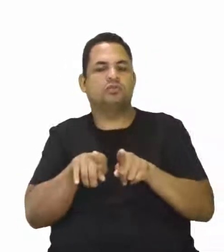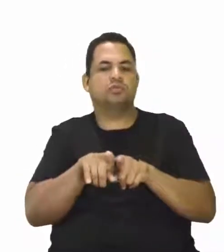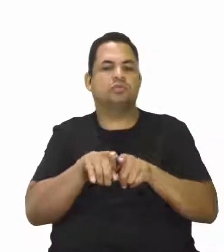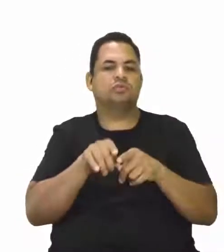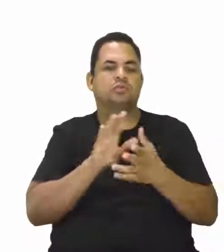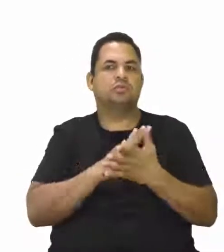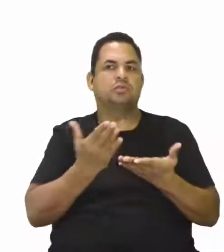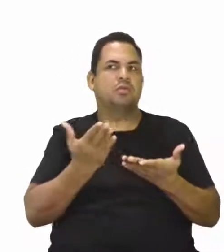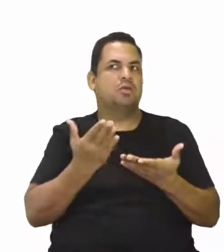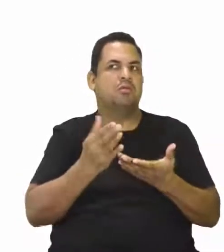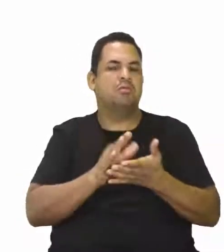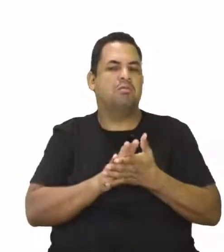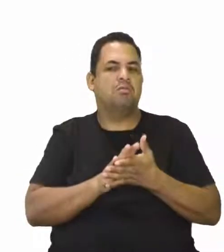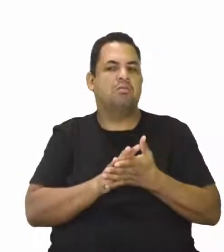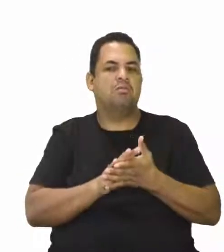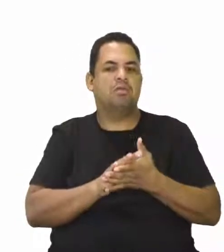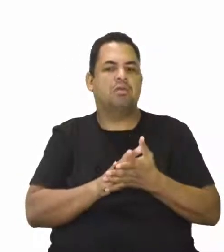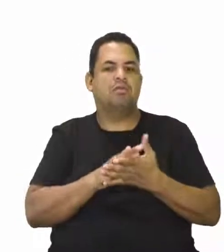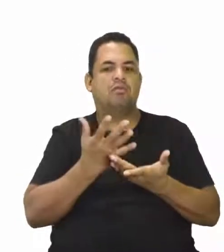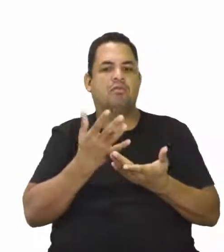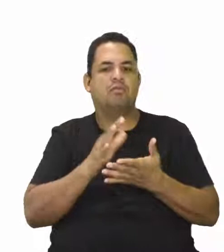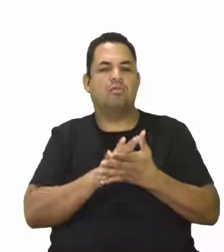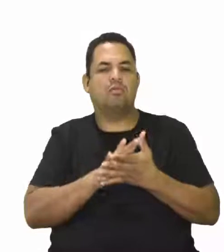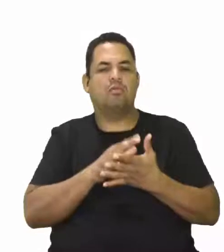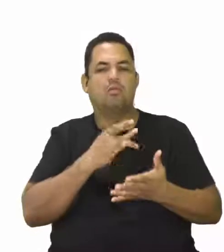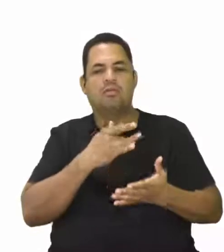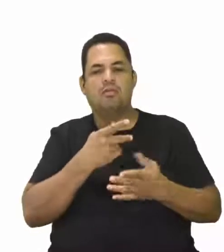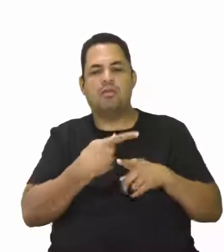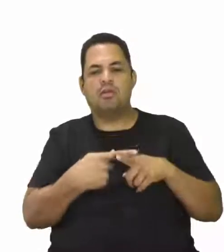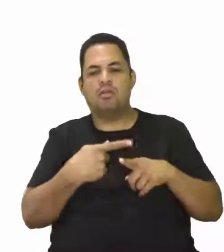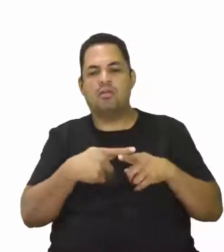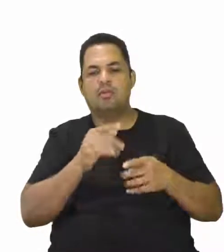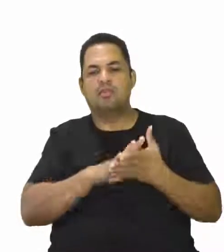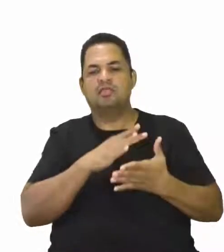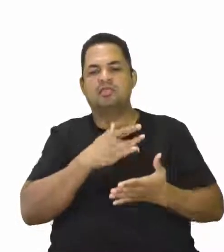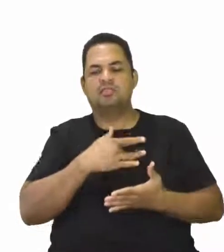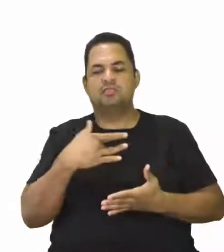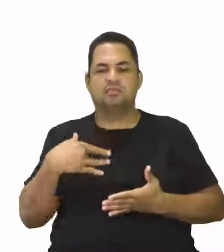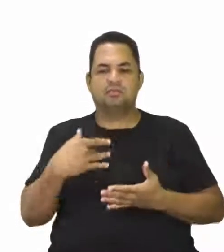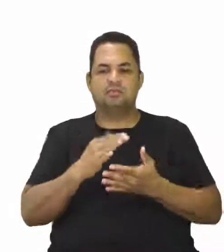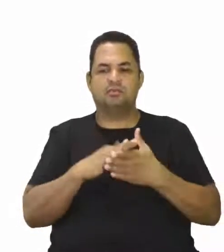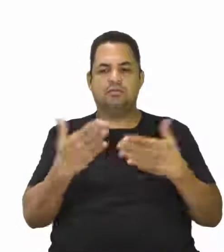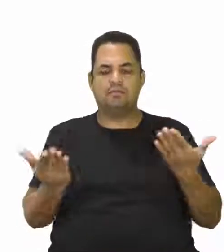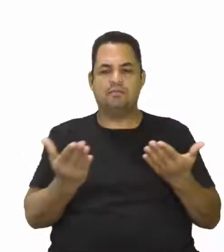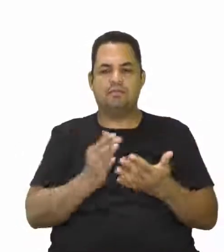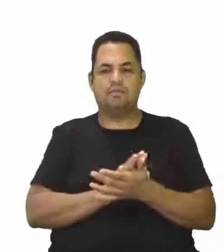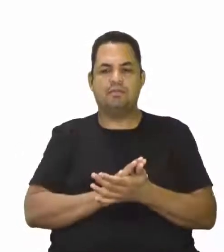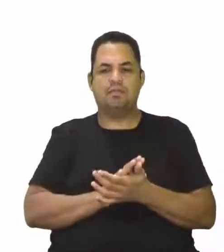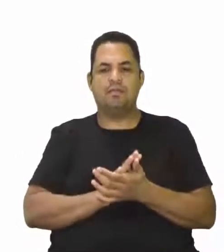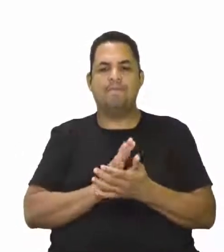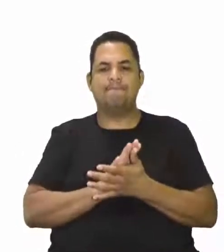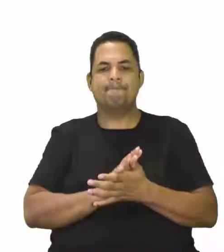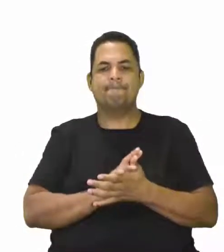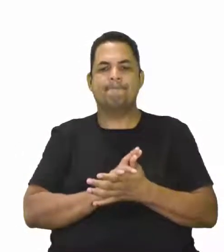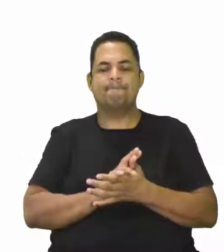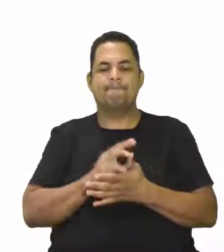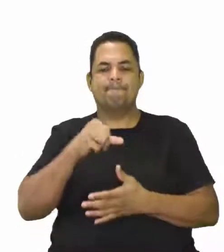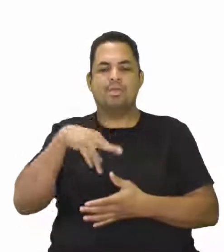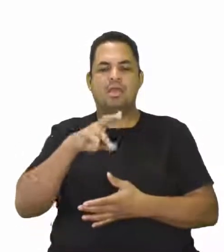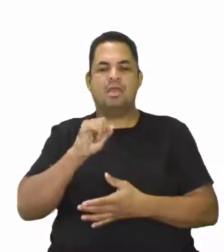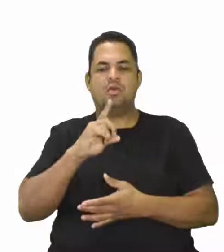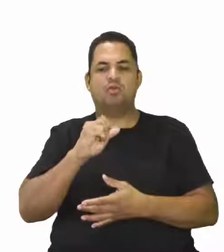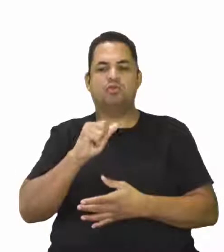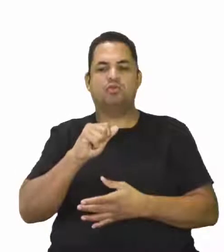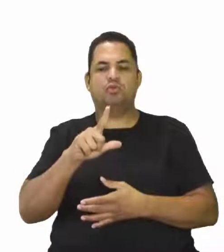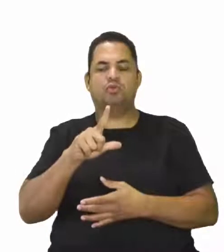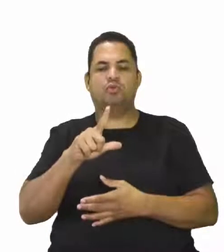de saúde. O comércio boliviano, nos dias atuais, por conta do Mercosul, ele gira muito em